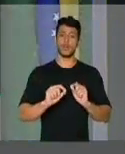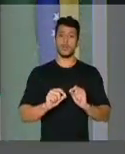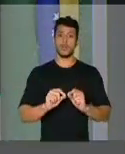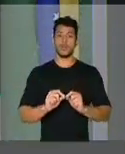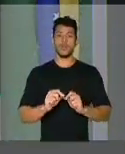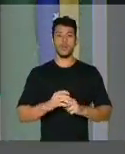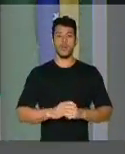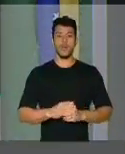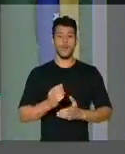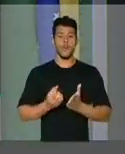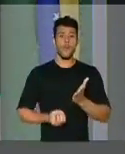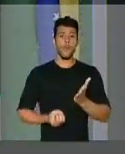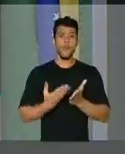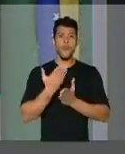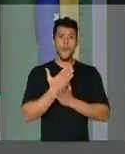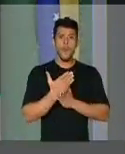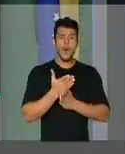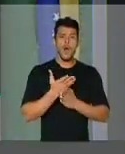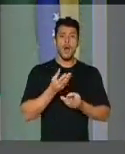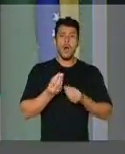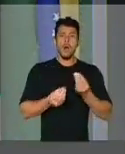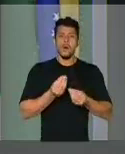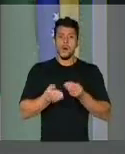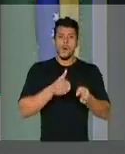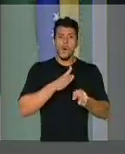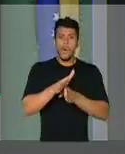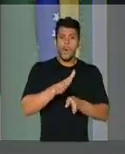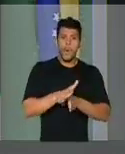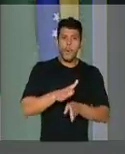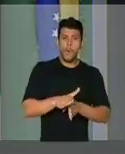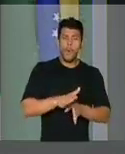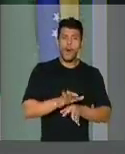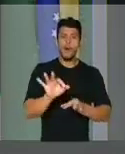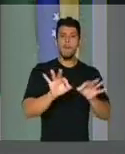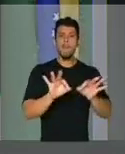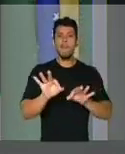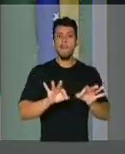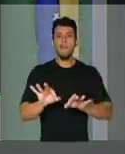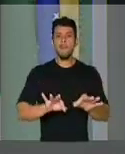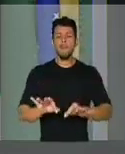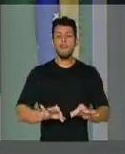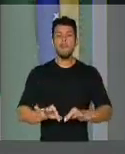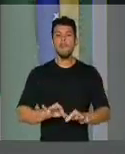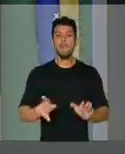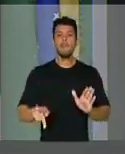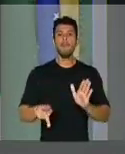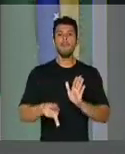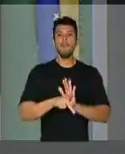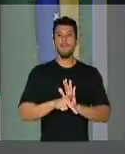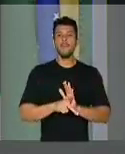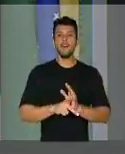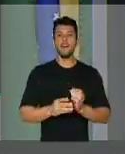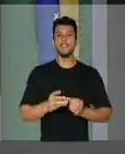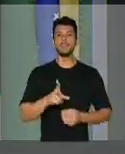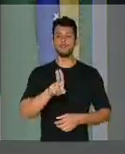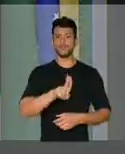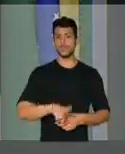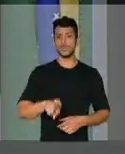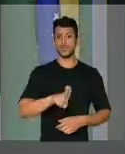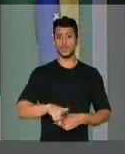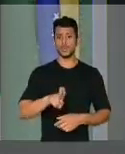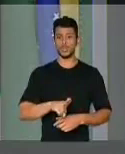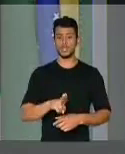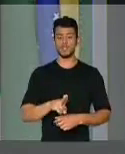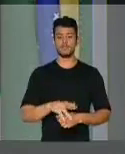traçar diretrizes para disciplinar a organização e o funcionamento